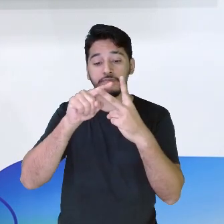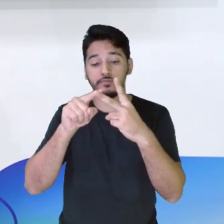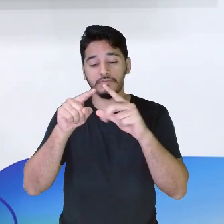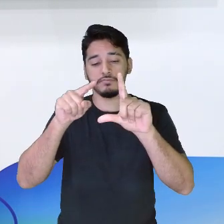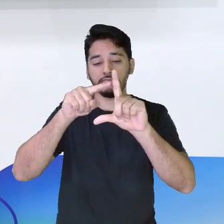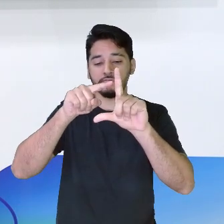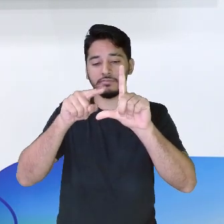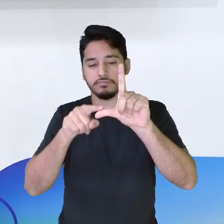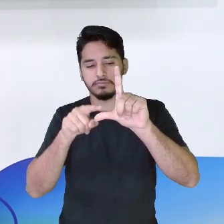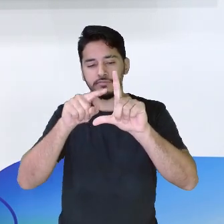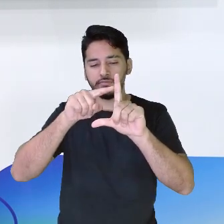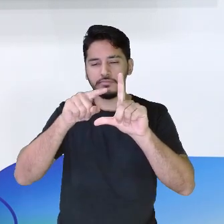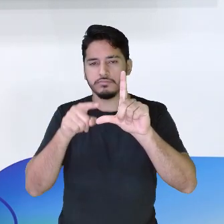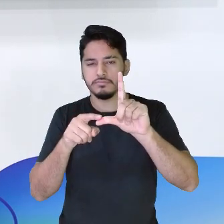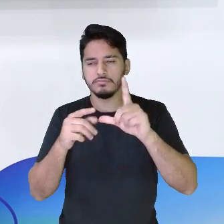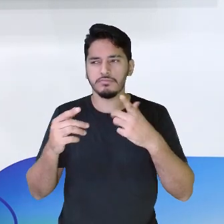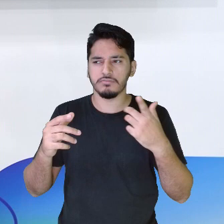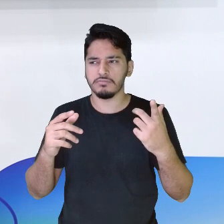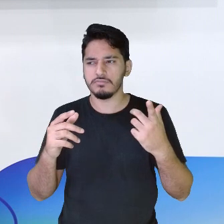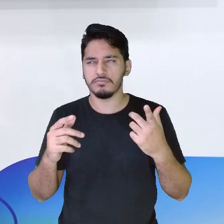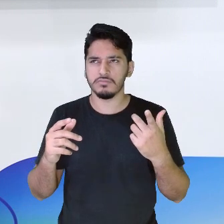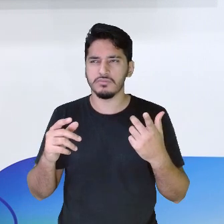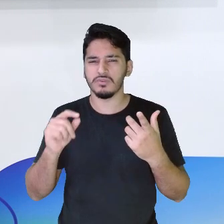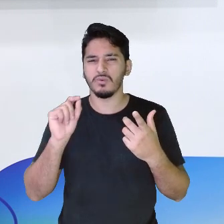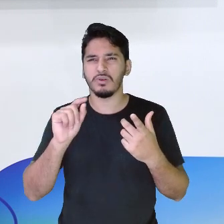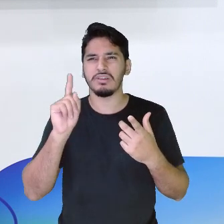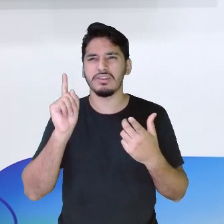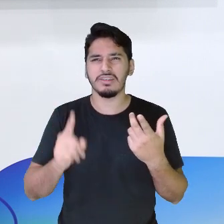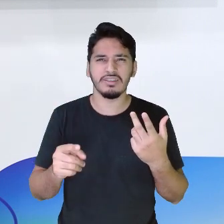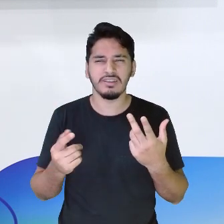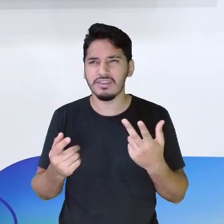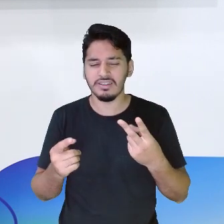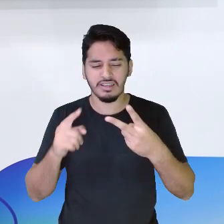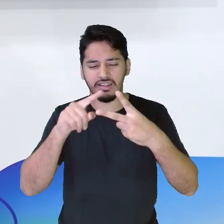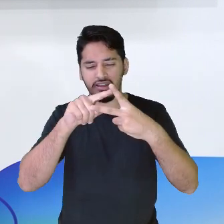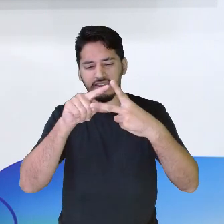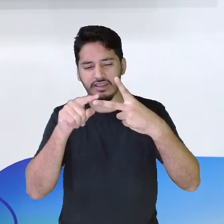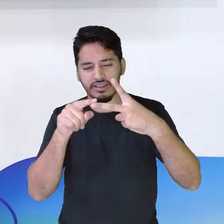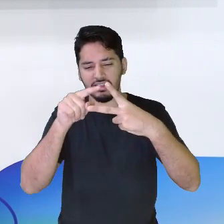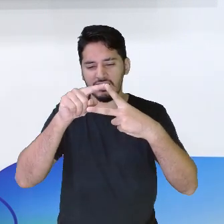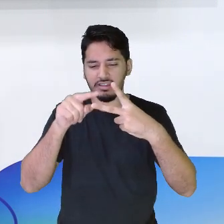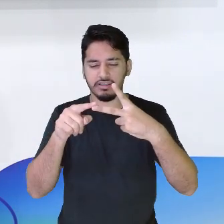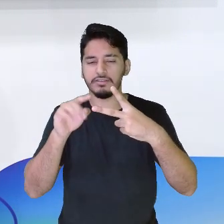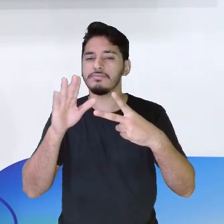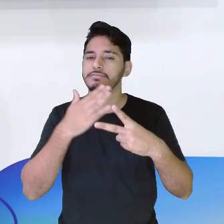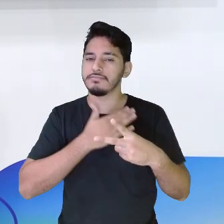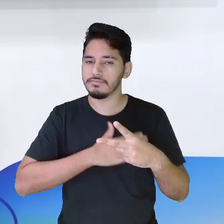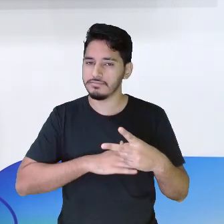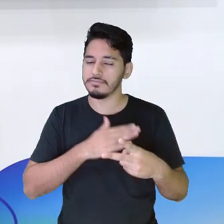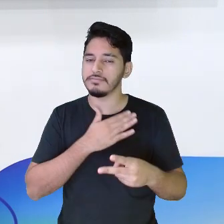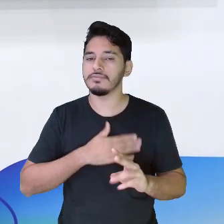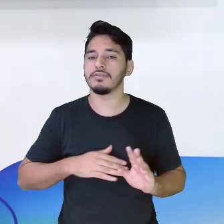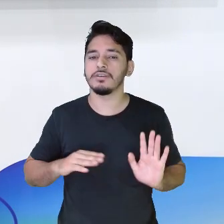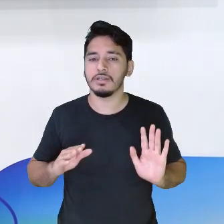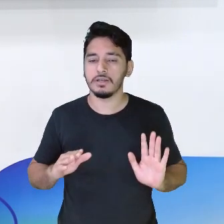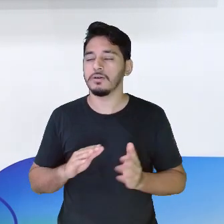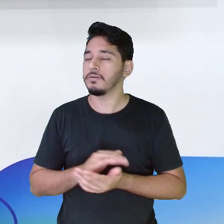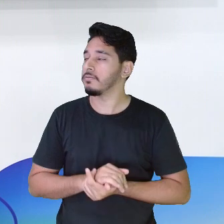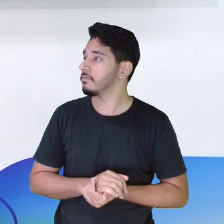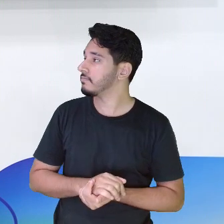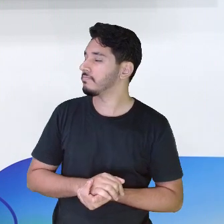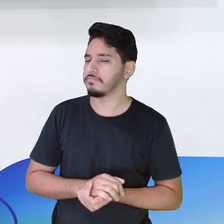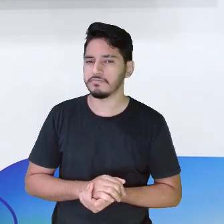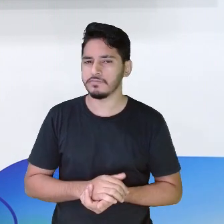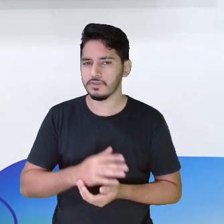ângulos. Professora, o que são ângulos? A gente vai descobrir hoje. Mas eu